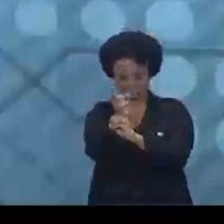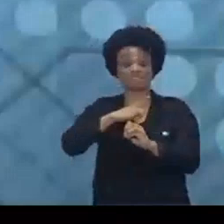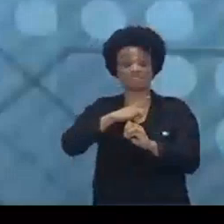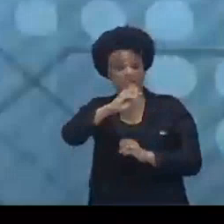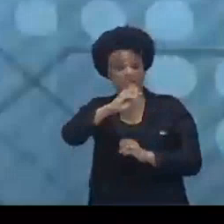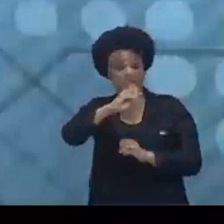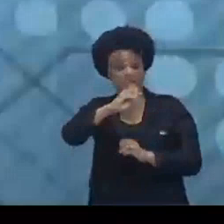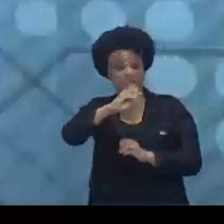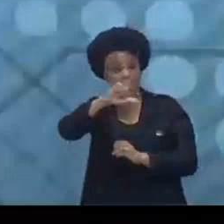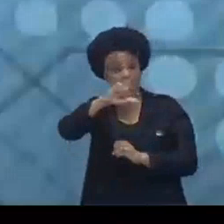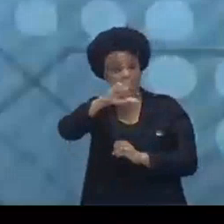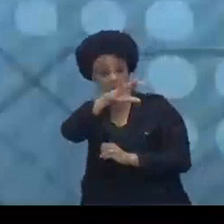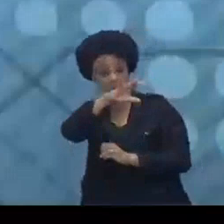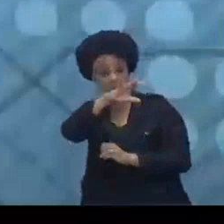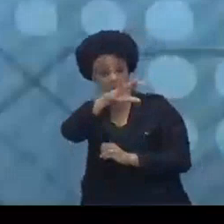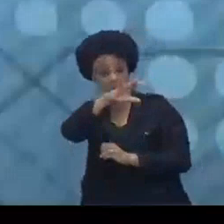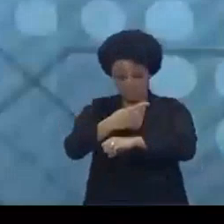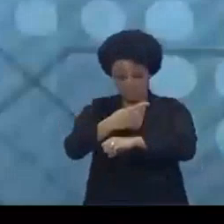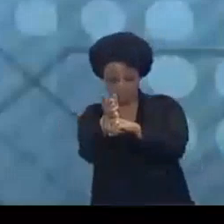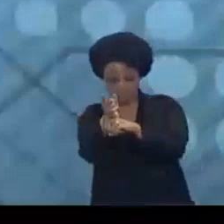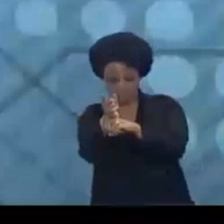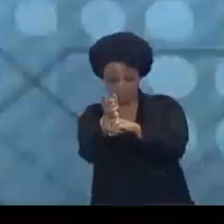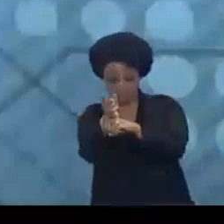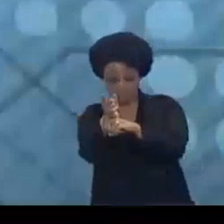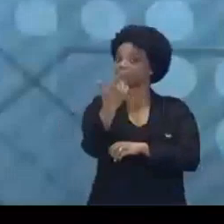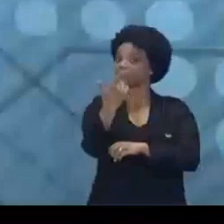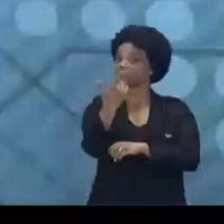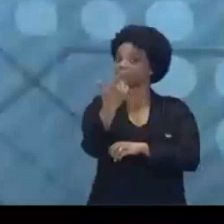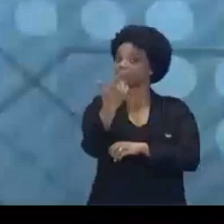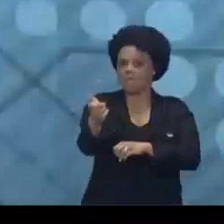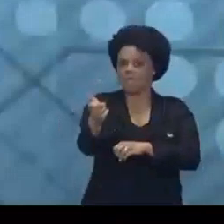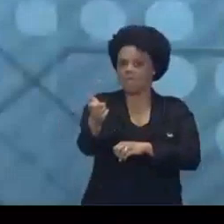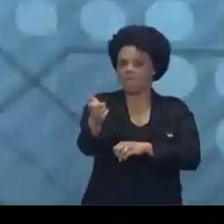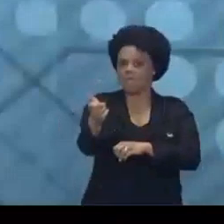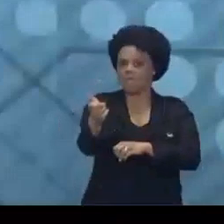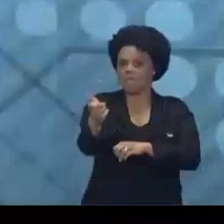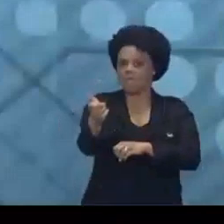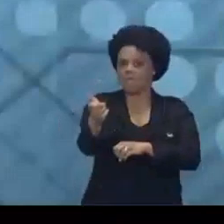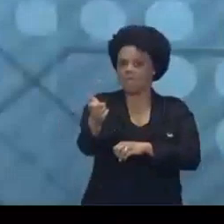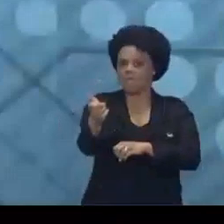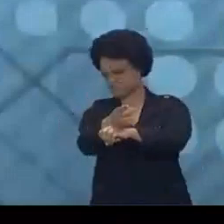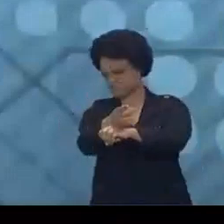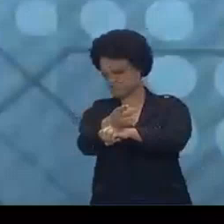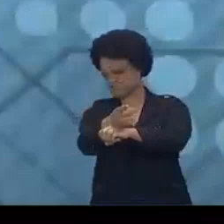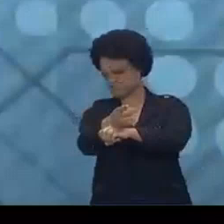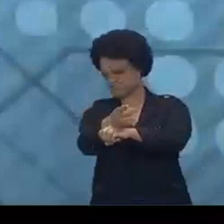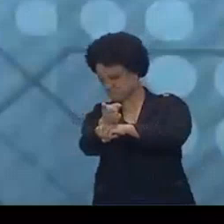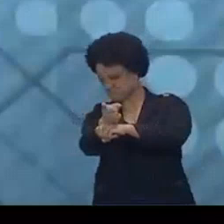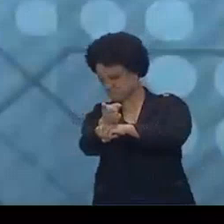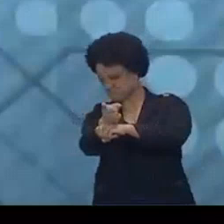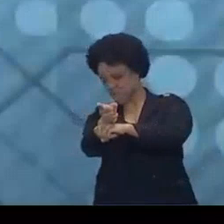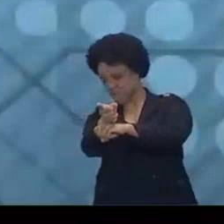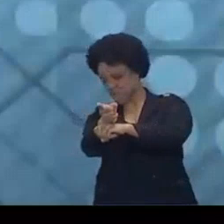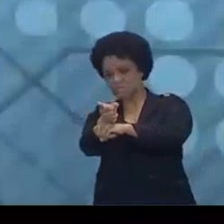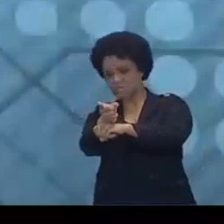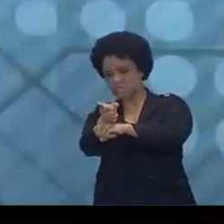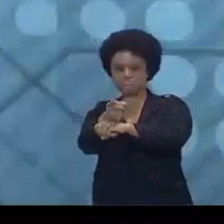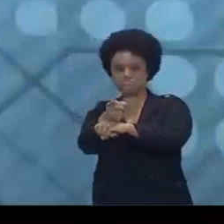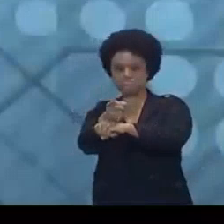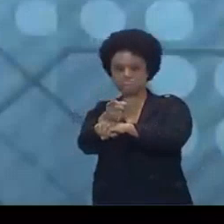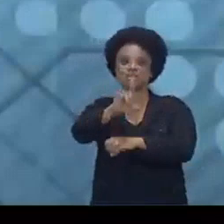inicialmente, se ele não tem aceleração, ou seja, os tempos vão ser sempre os mesmos. O que a gente quer dizer com isso? Quando você diz,